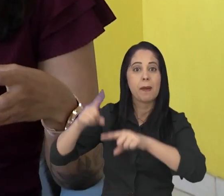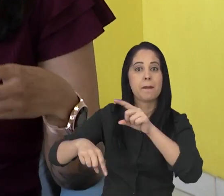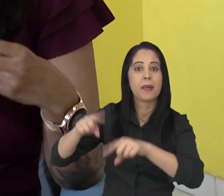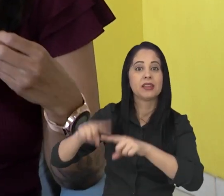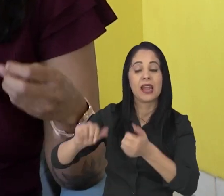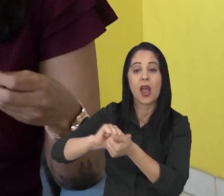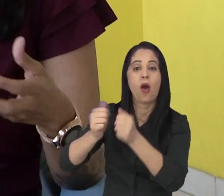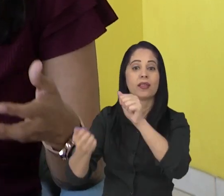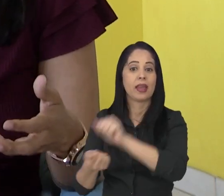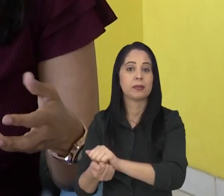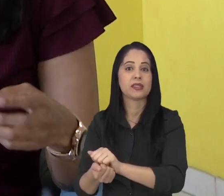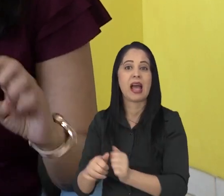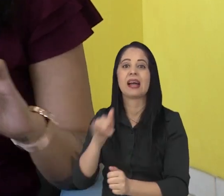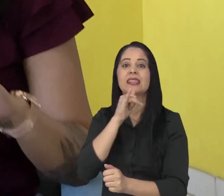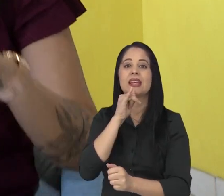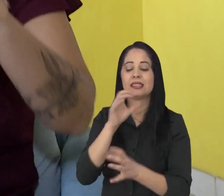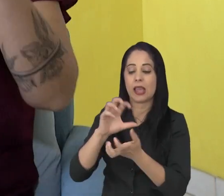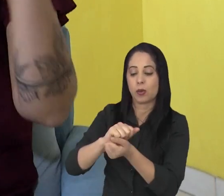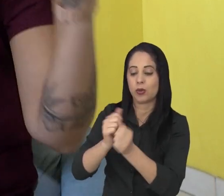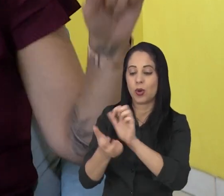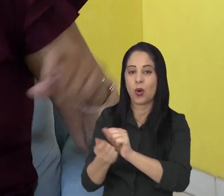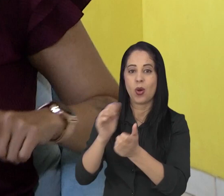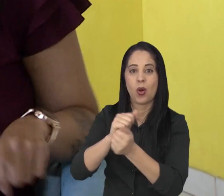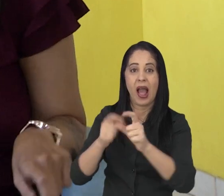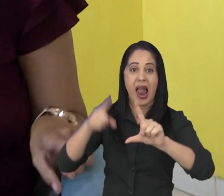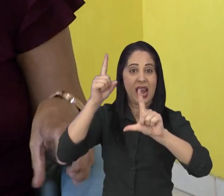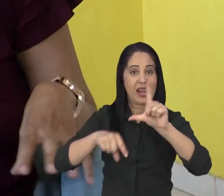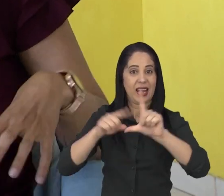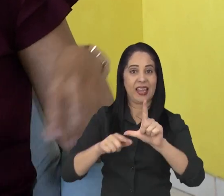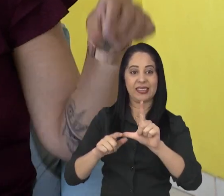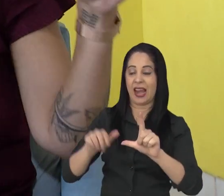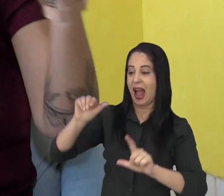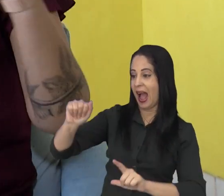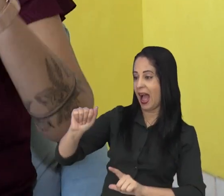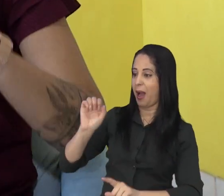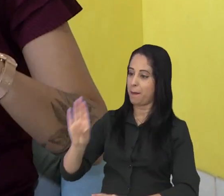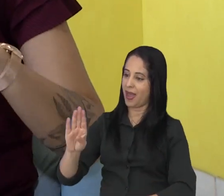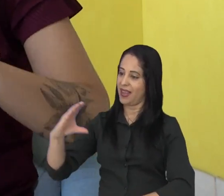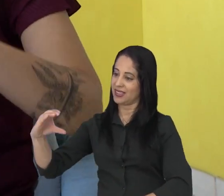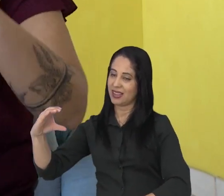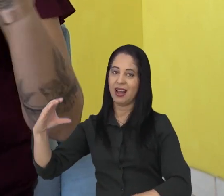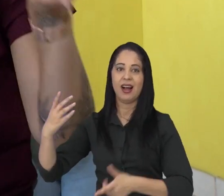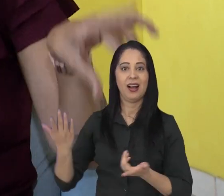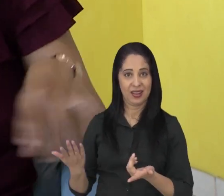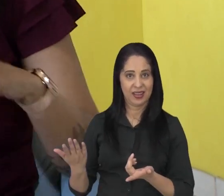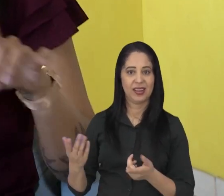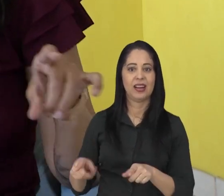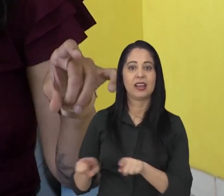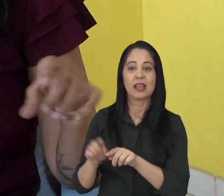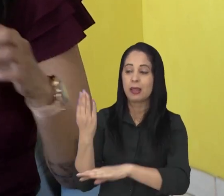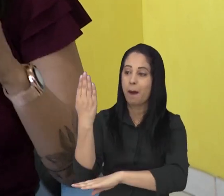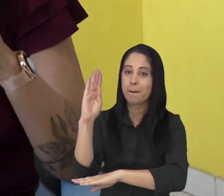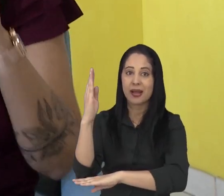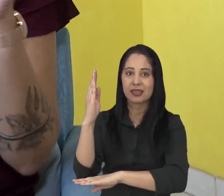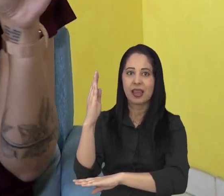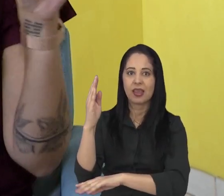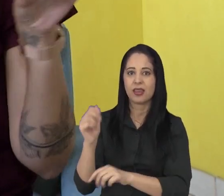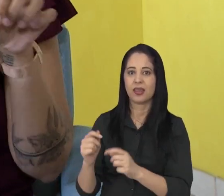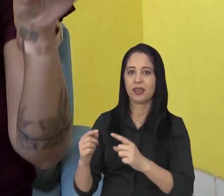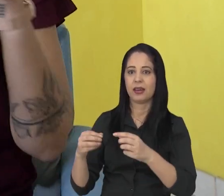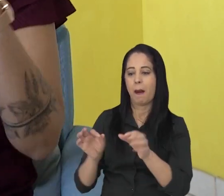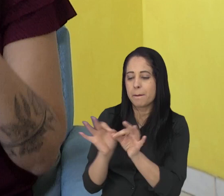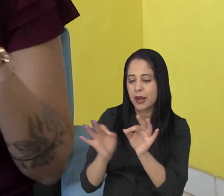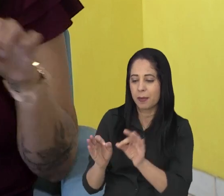tiver relacionados, melhor. Então, vai fazer as letras com a massinha, com o palitinho, vai desenhar na areia, vai